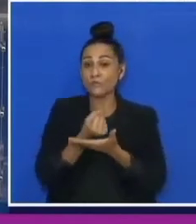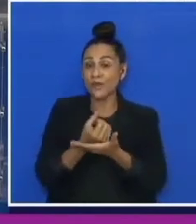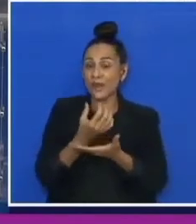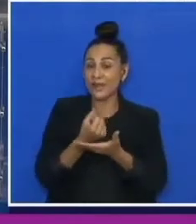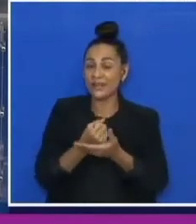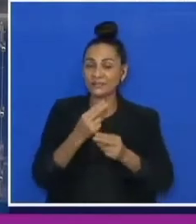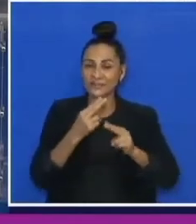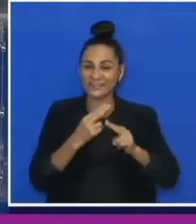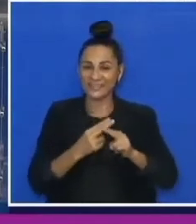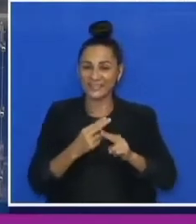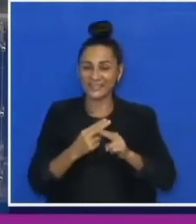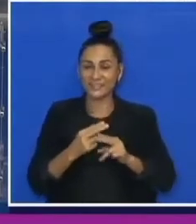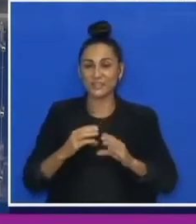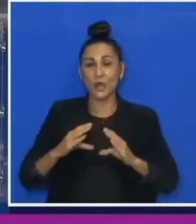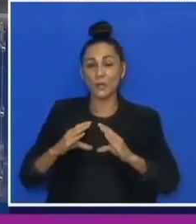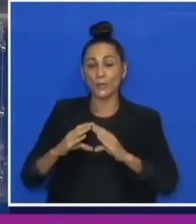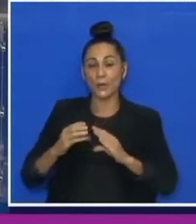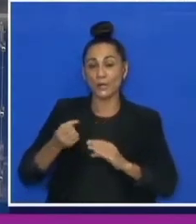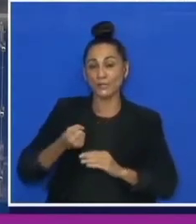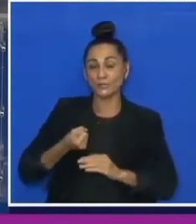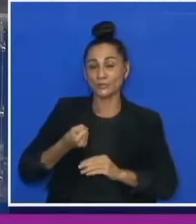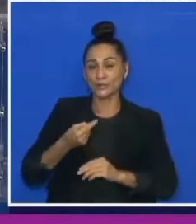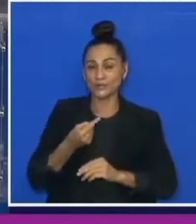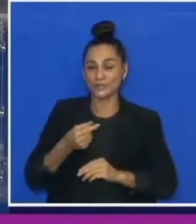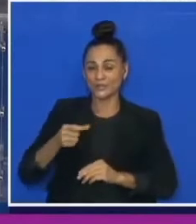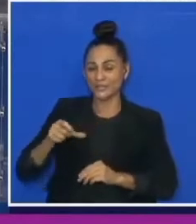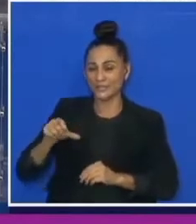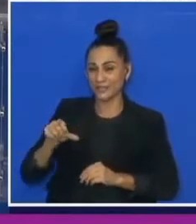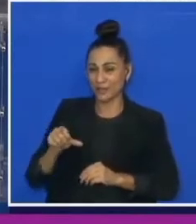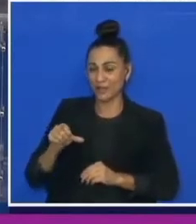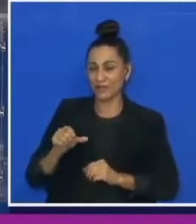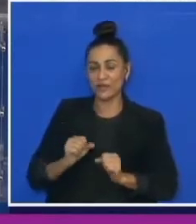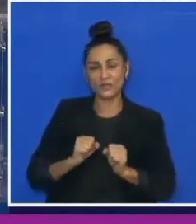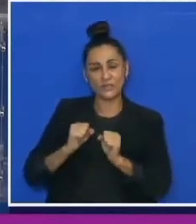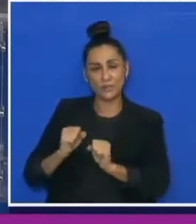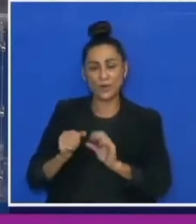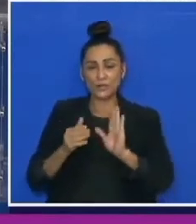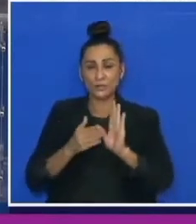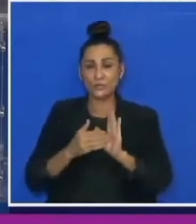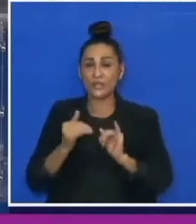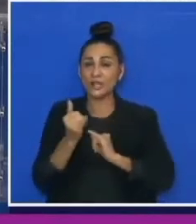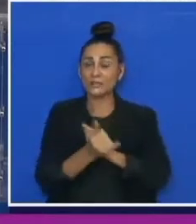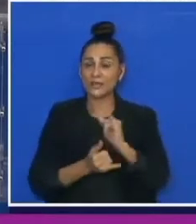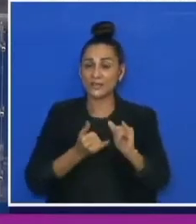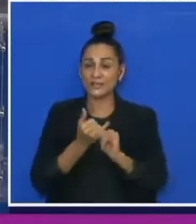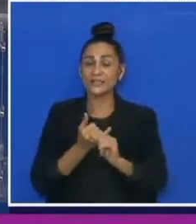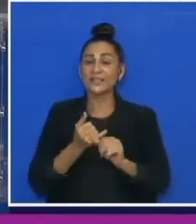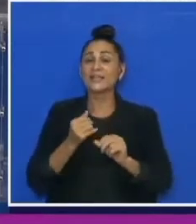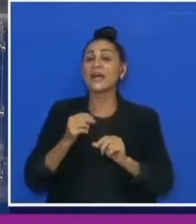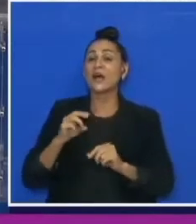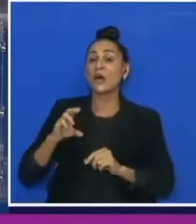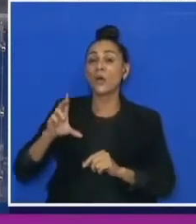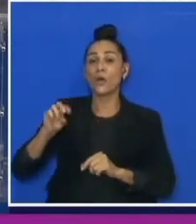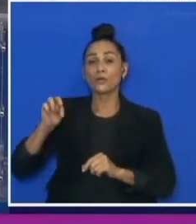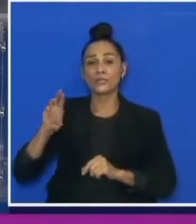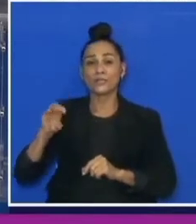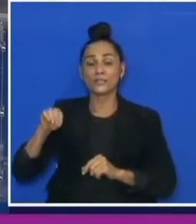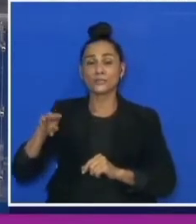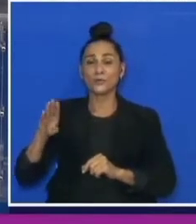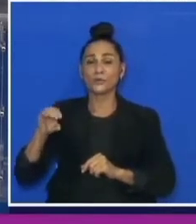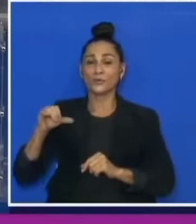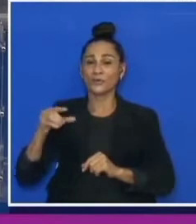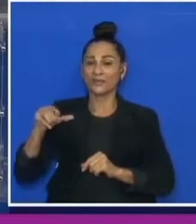mais um número, 19, bola 19. Você pode apostar online acessando